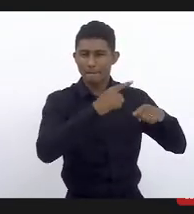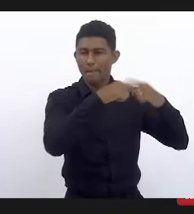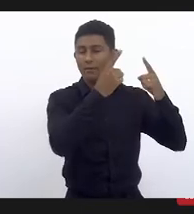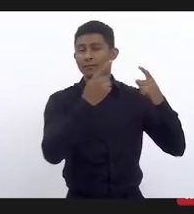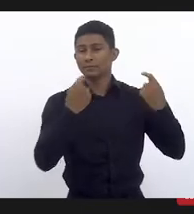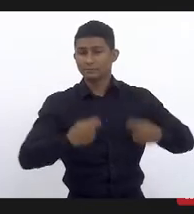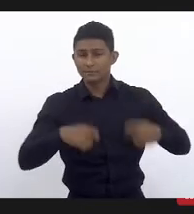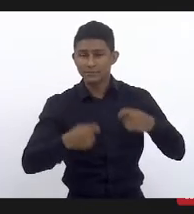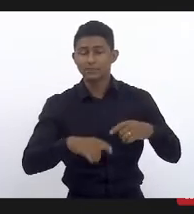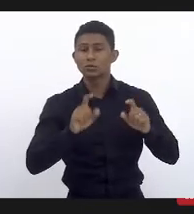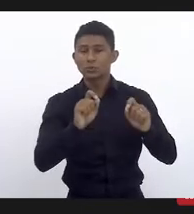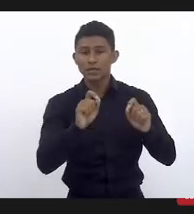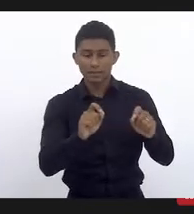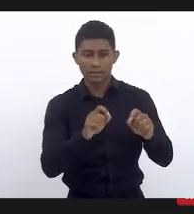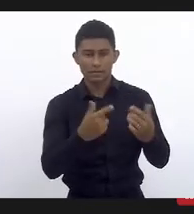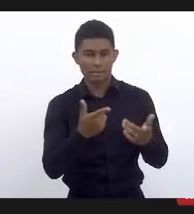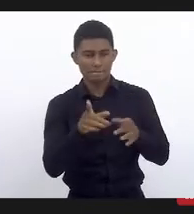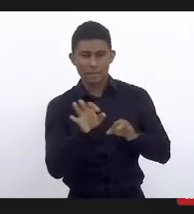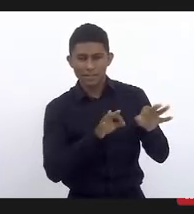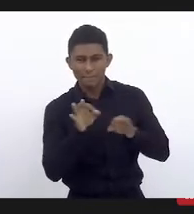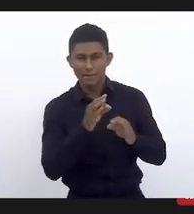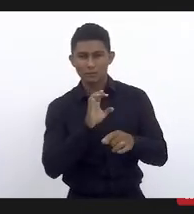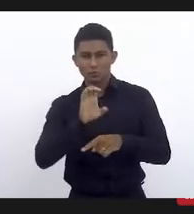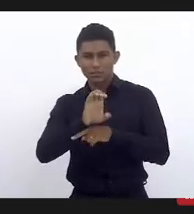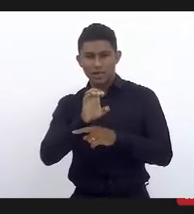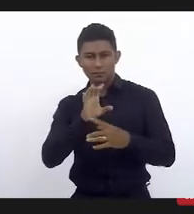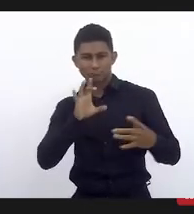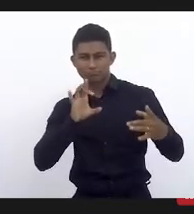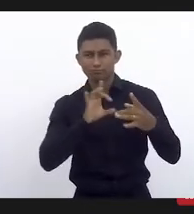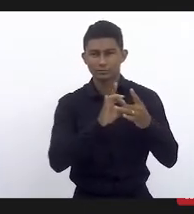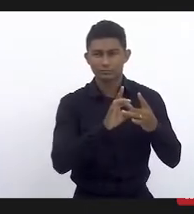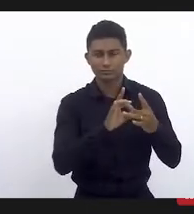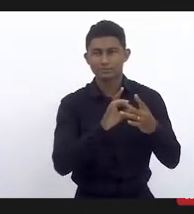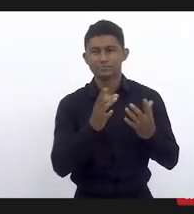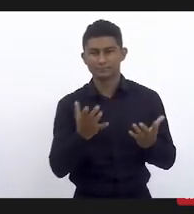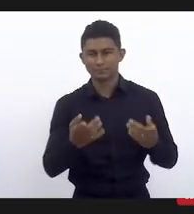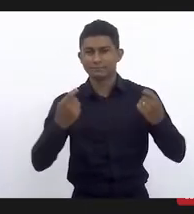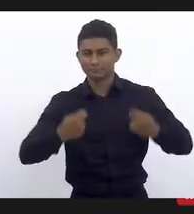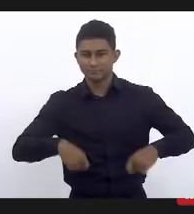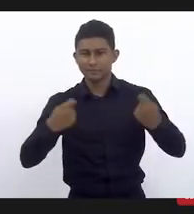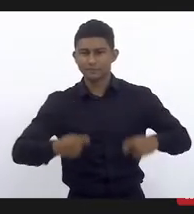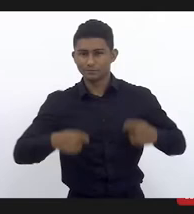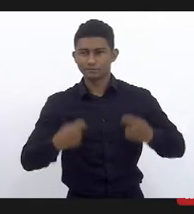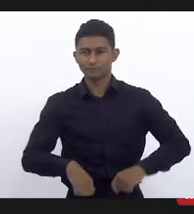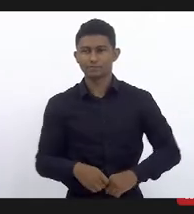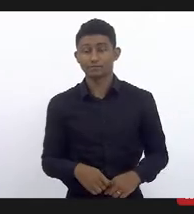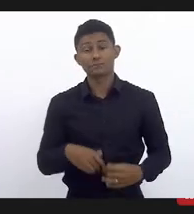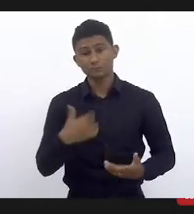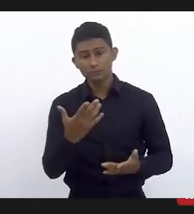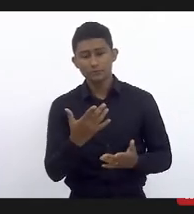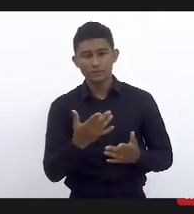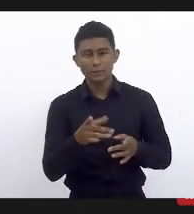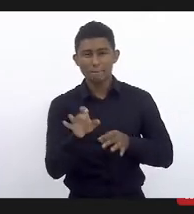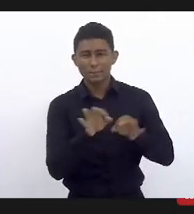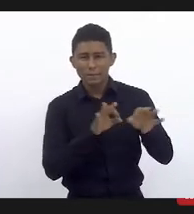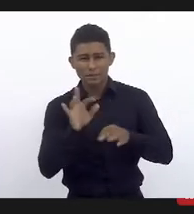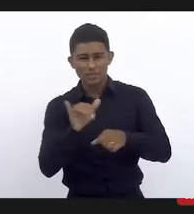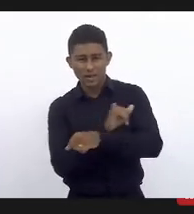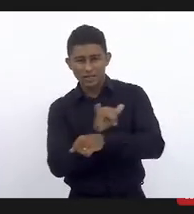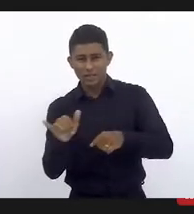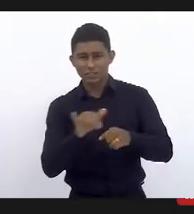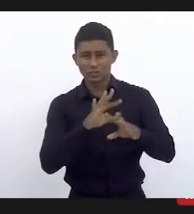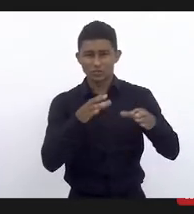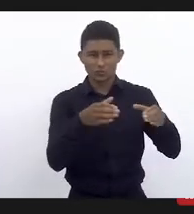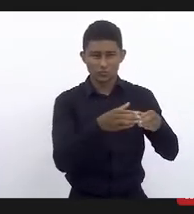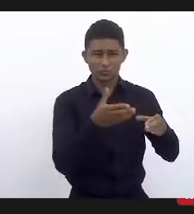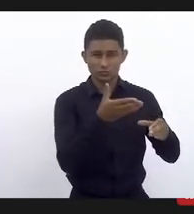planejamento do Estado. Em definindo esse planejamento, e definindo o planejamento estratégico do fundo, vão ser